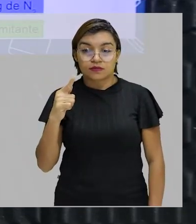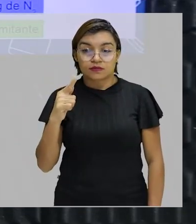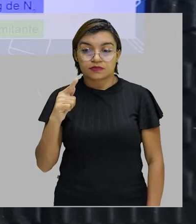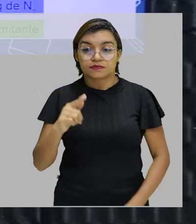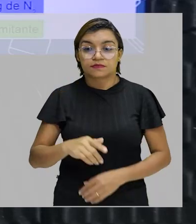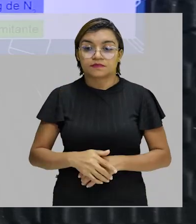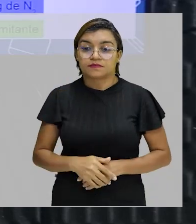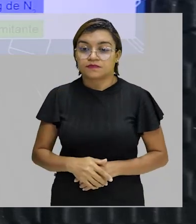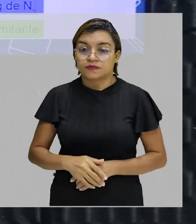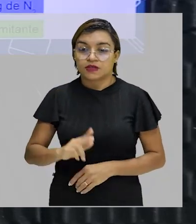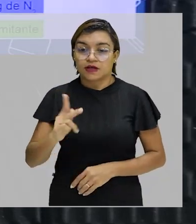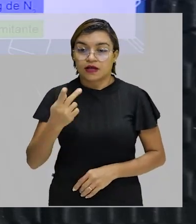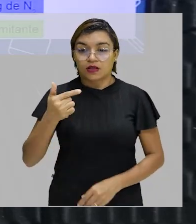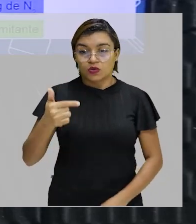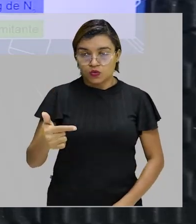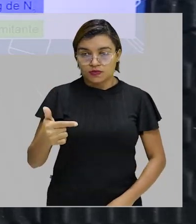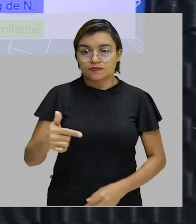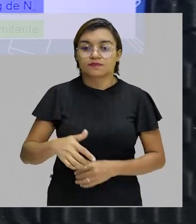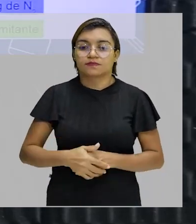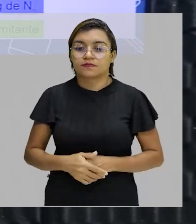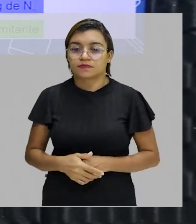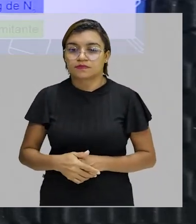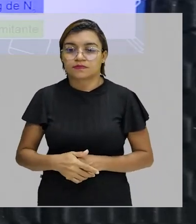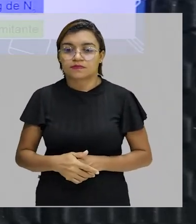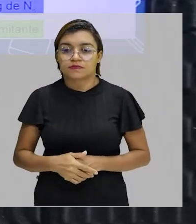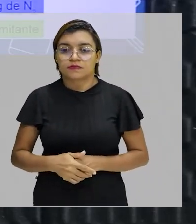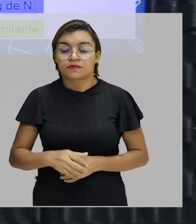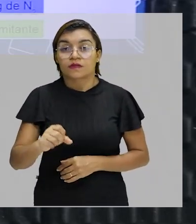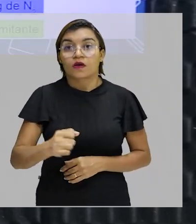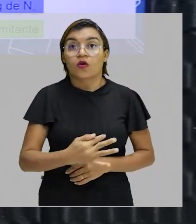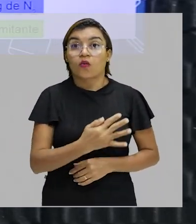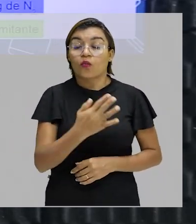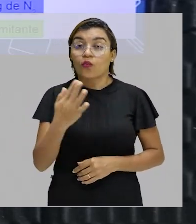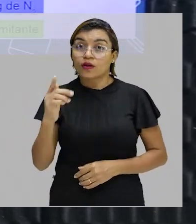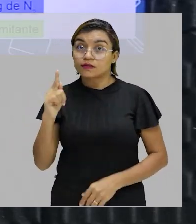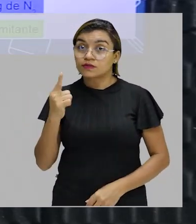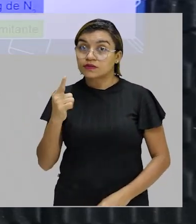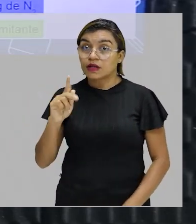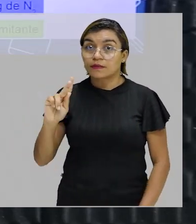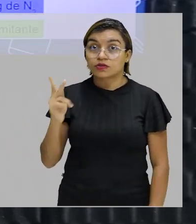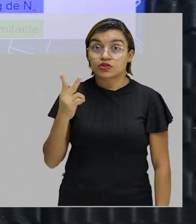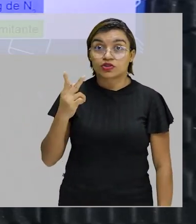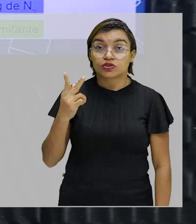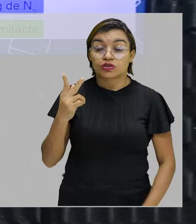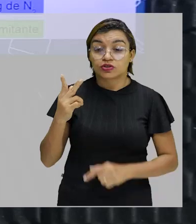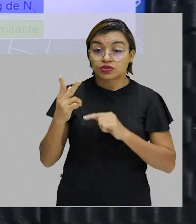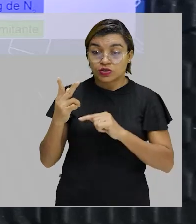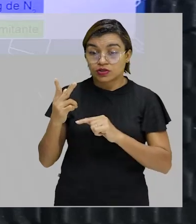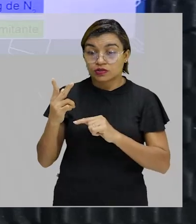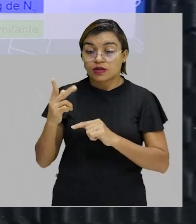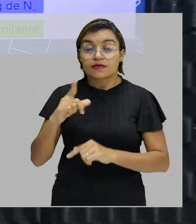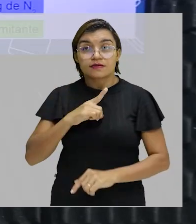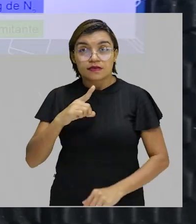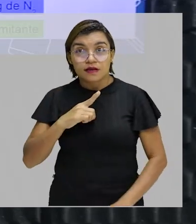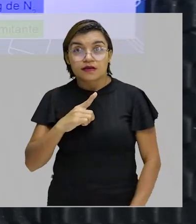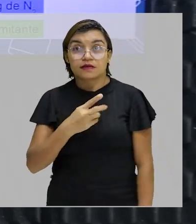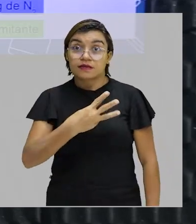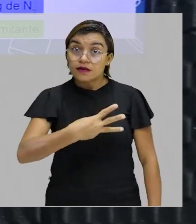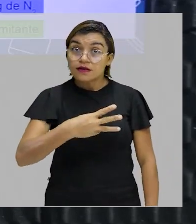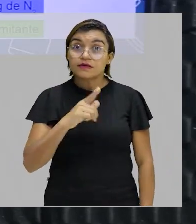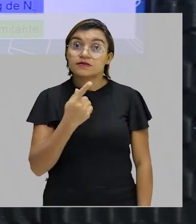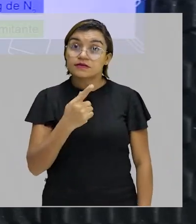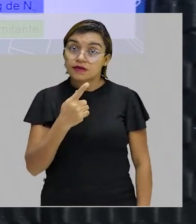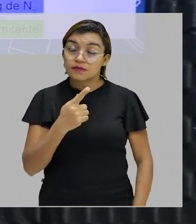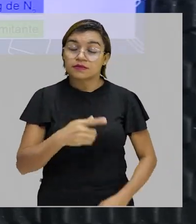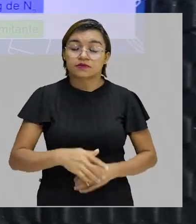1,5 gramas. Turma, eu tenho quantos gramas de hidrogênio? 3. A questão fala que eu tenho 3 gramas.